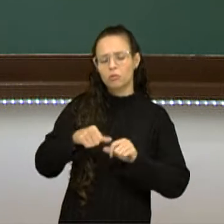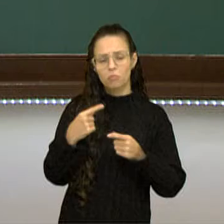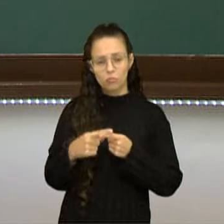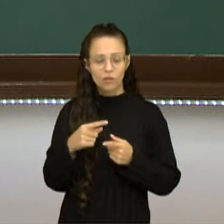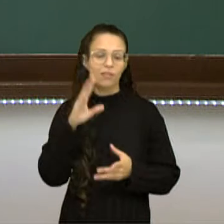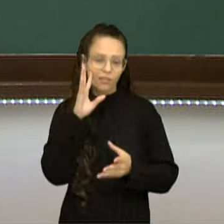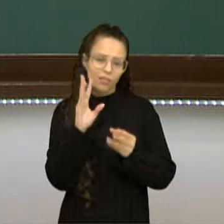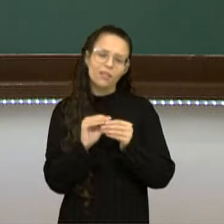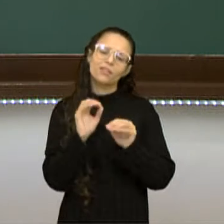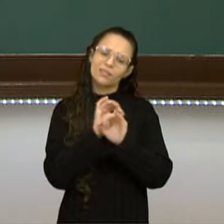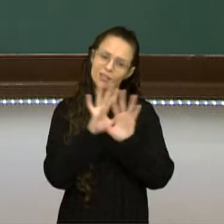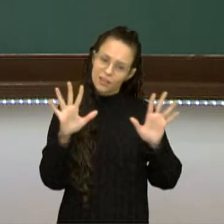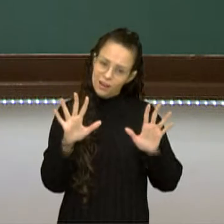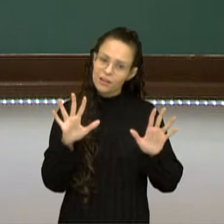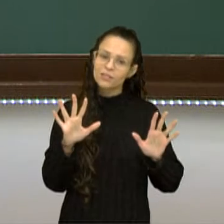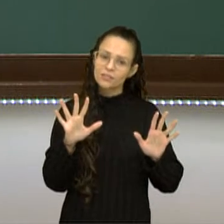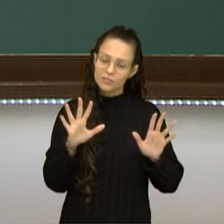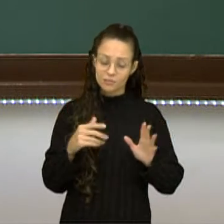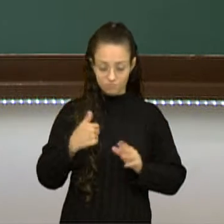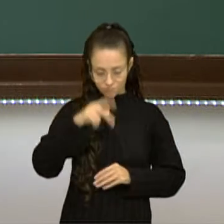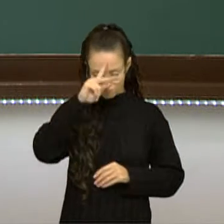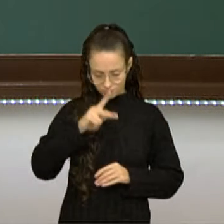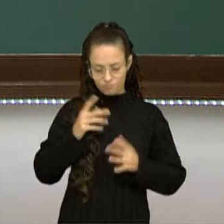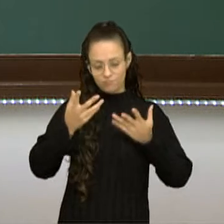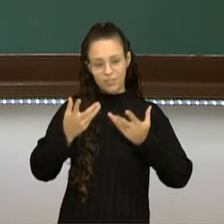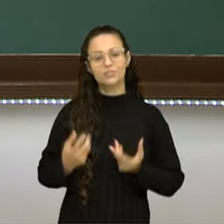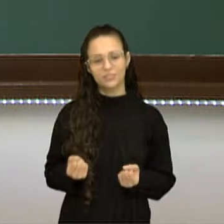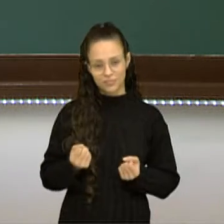acontecendo e, claro, se aceitar.